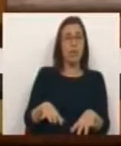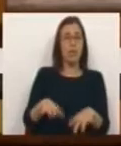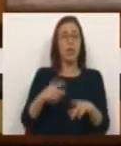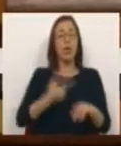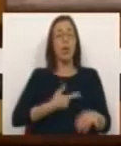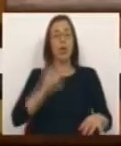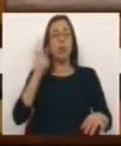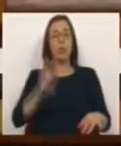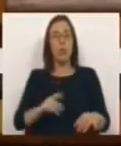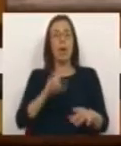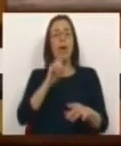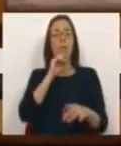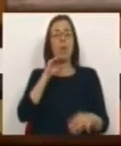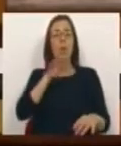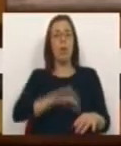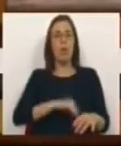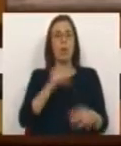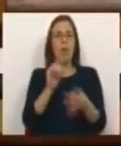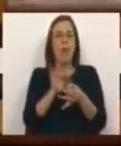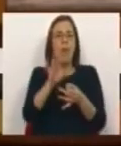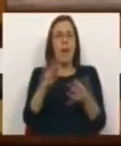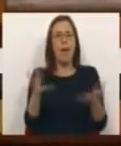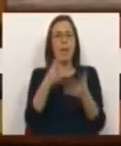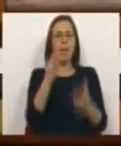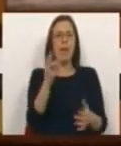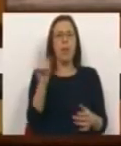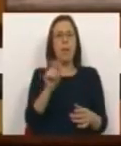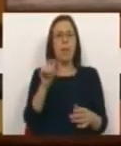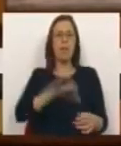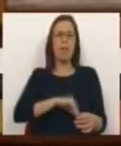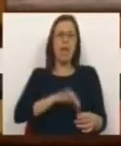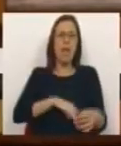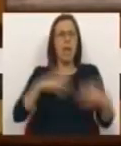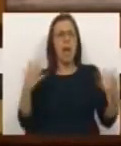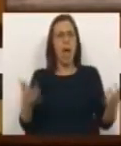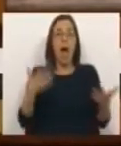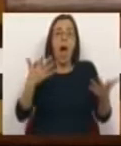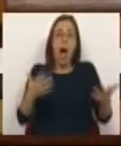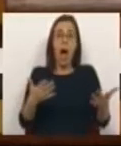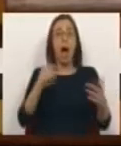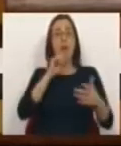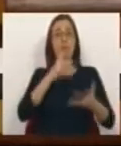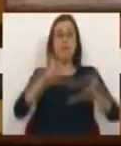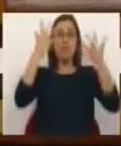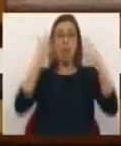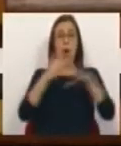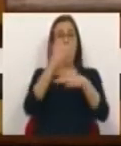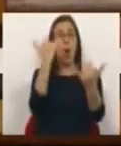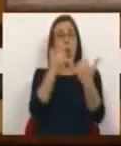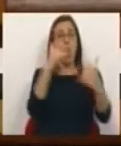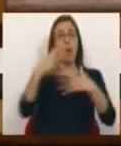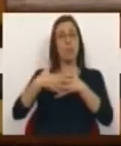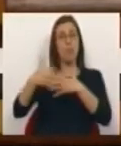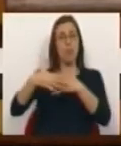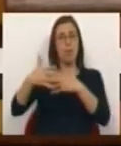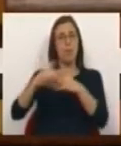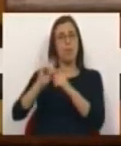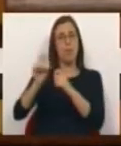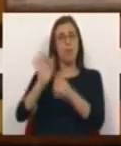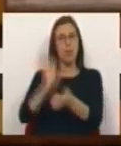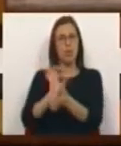os doutorados até vão receber mais uns pozinhos, 14 meses de salário, e que agora até vão poder aceder automaticamente a descontos e a